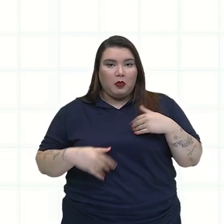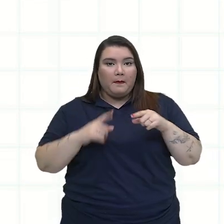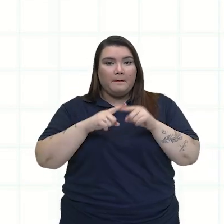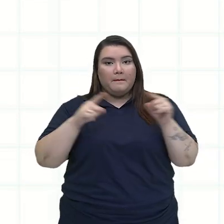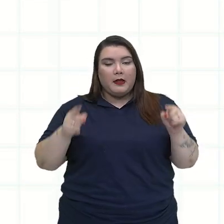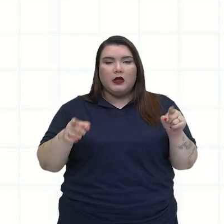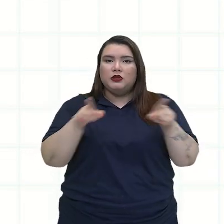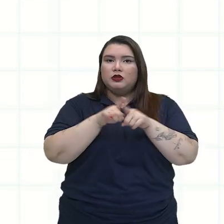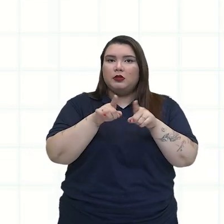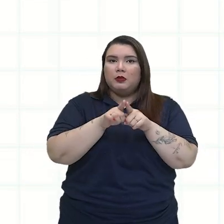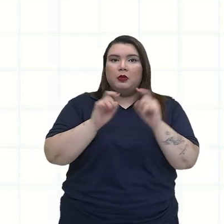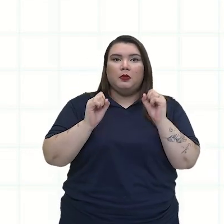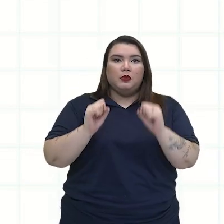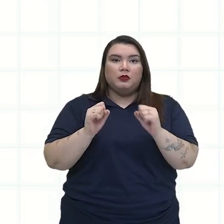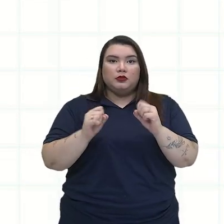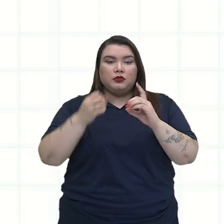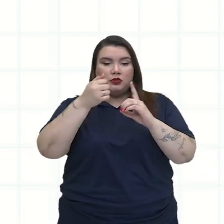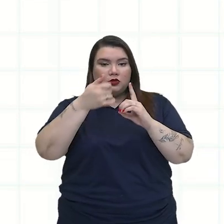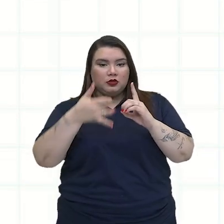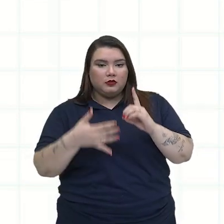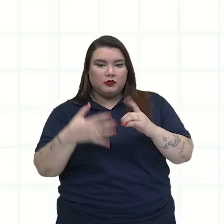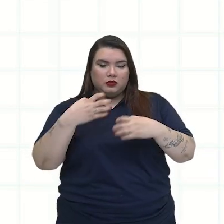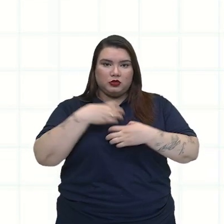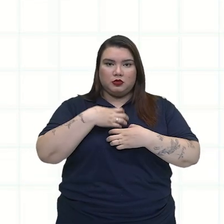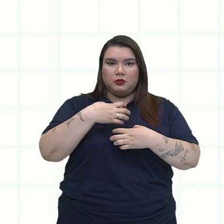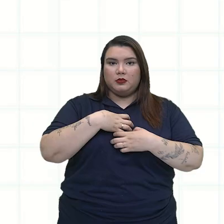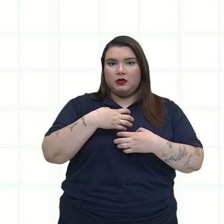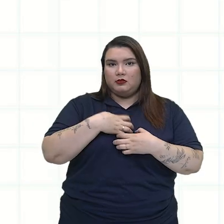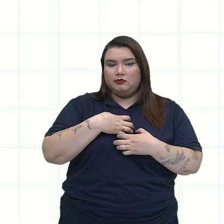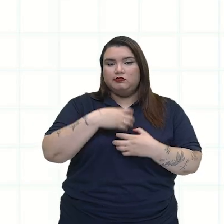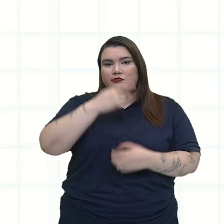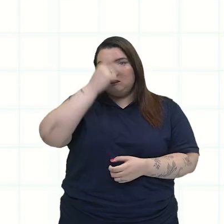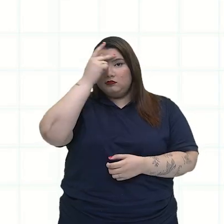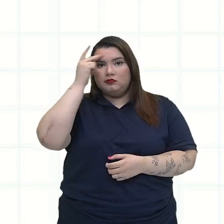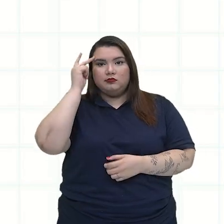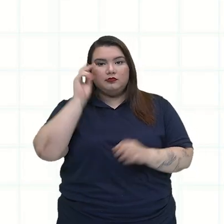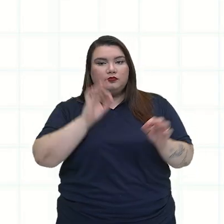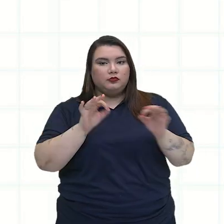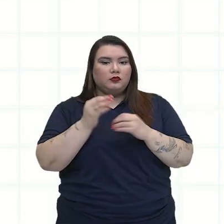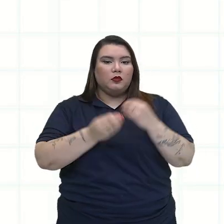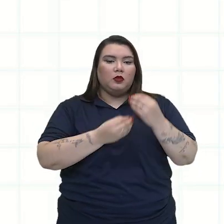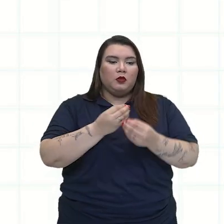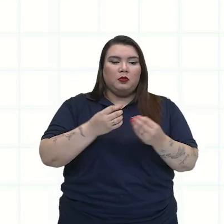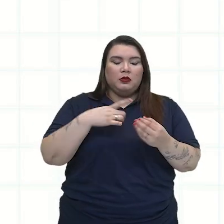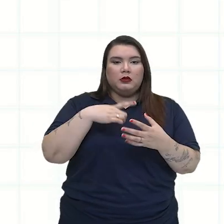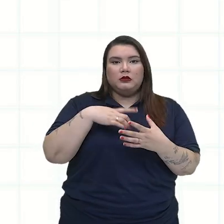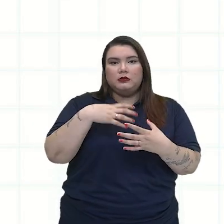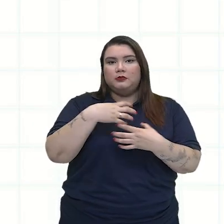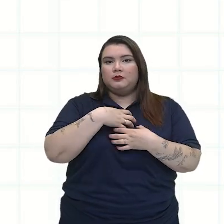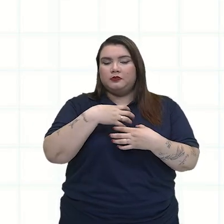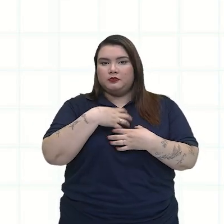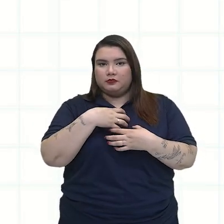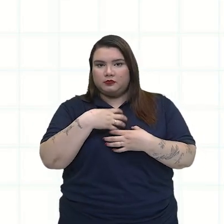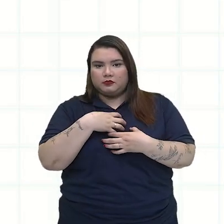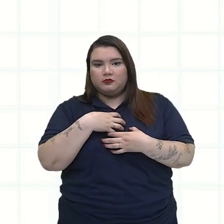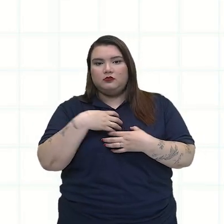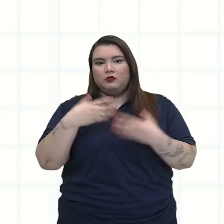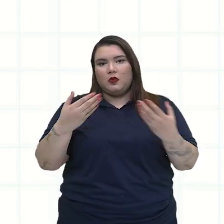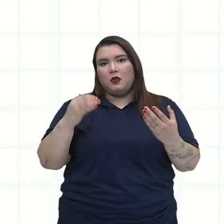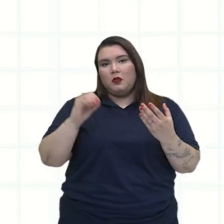Mas eu também posso descrever os sentimentos das pessoas, certo? Como é que elas se sentem, ou